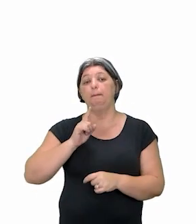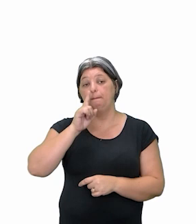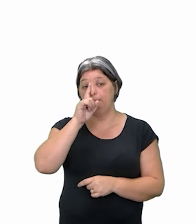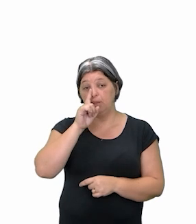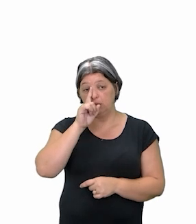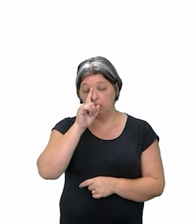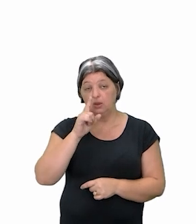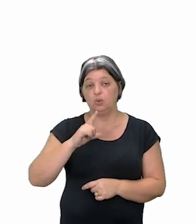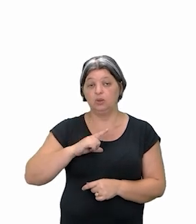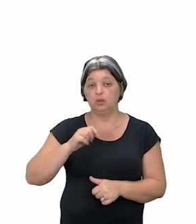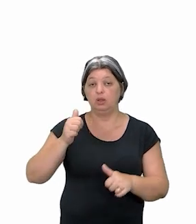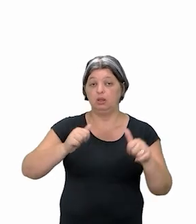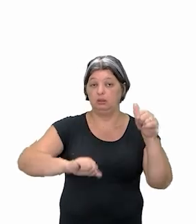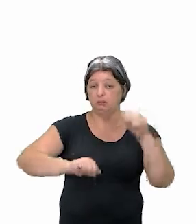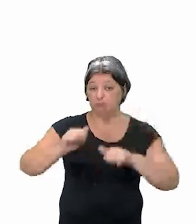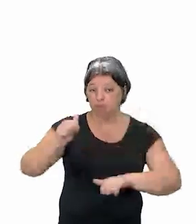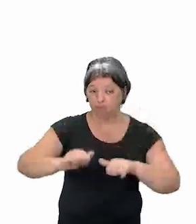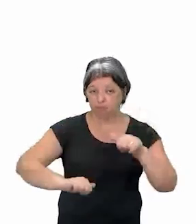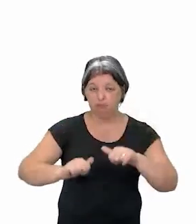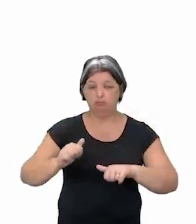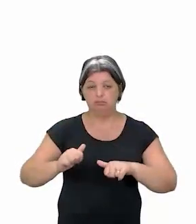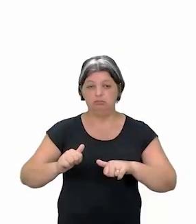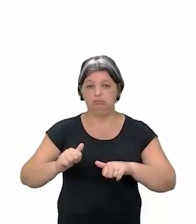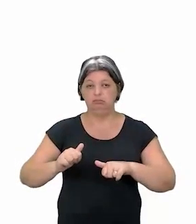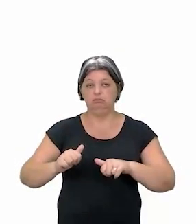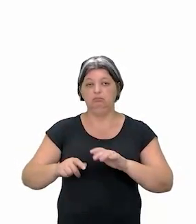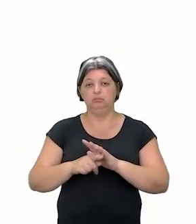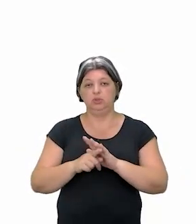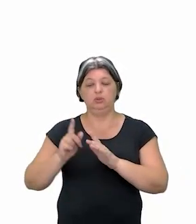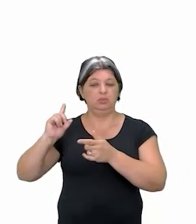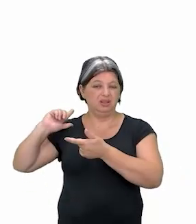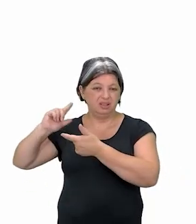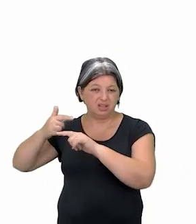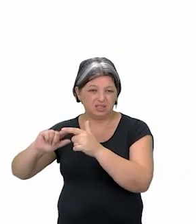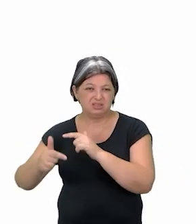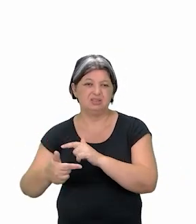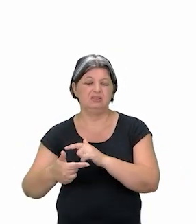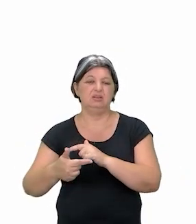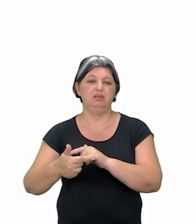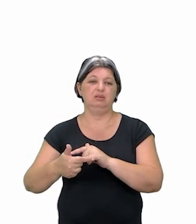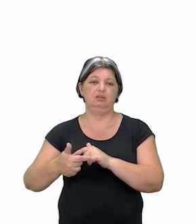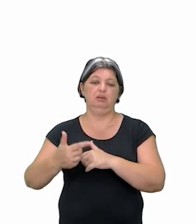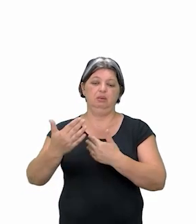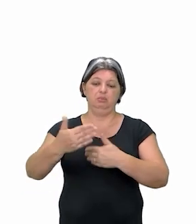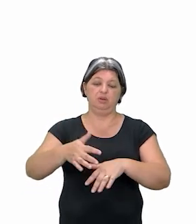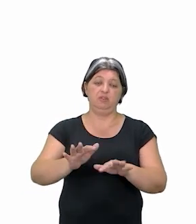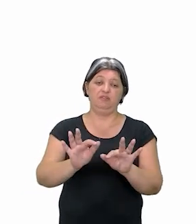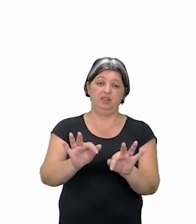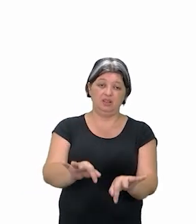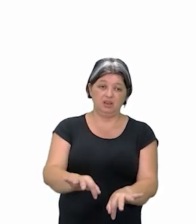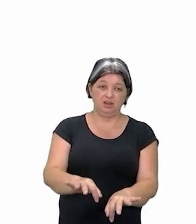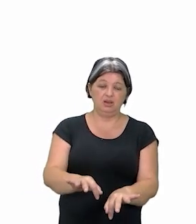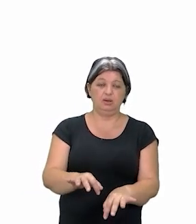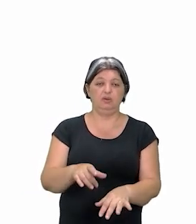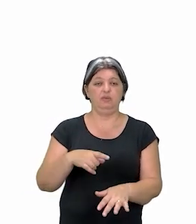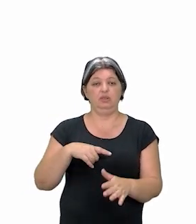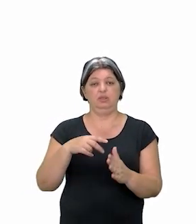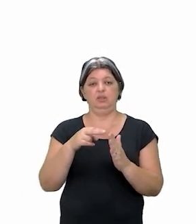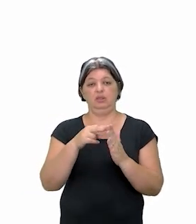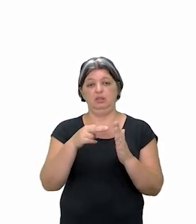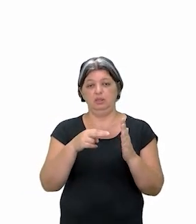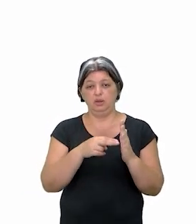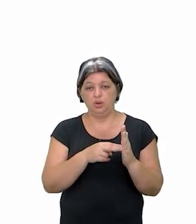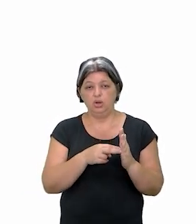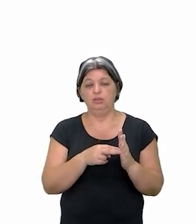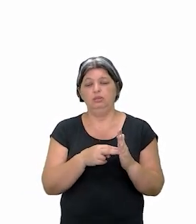dessa avaliação que a gente está chamando, então, de tradicional, aquela prova final, aquela prova que vai ter, então,